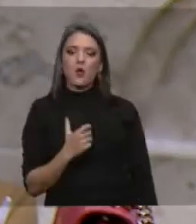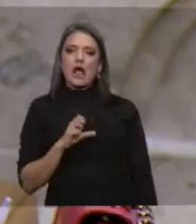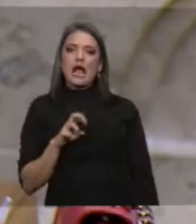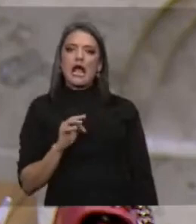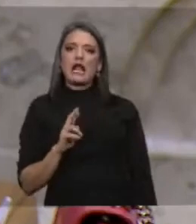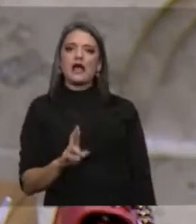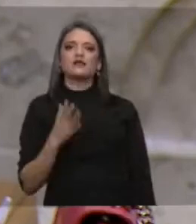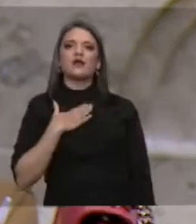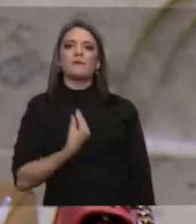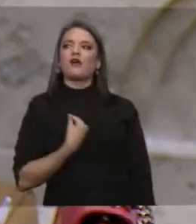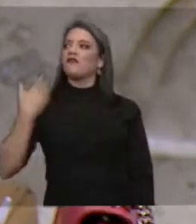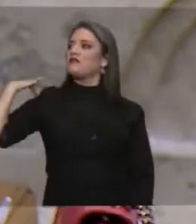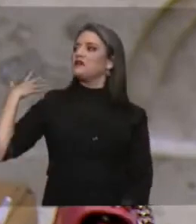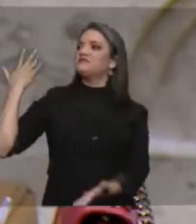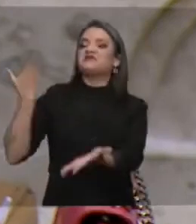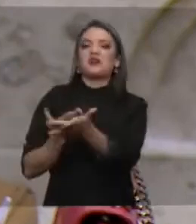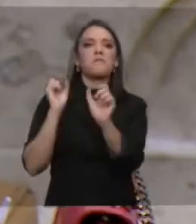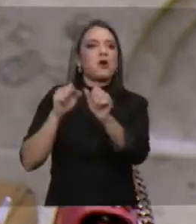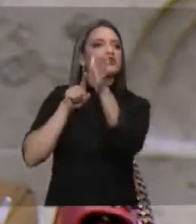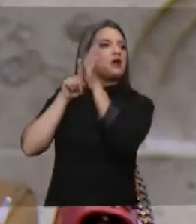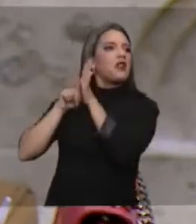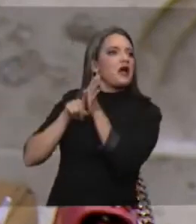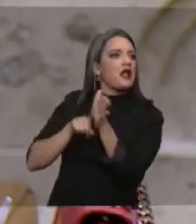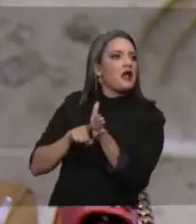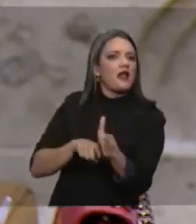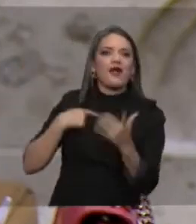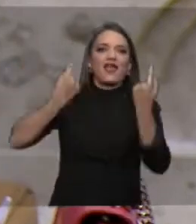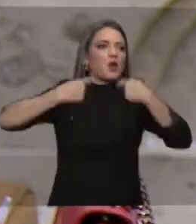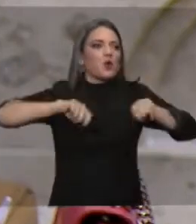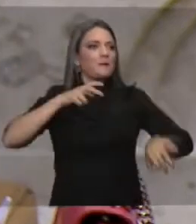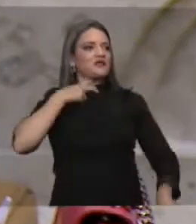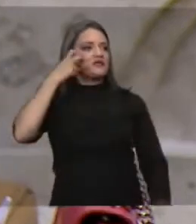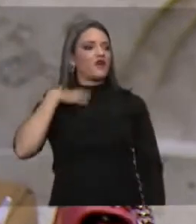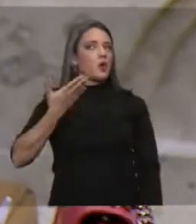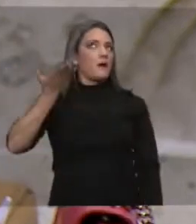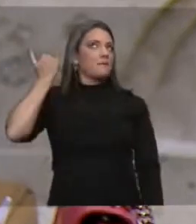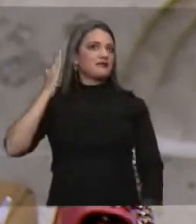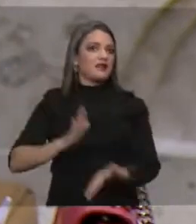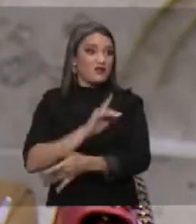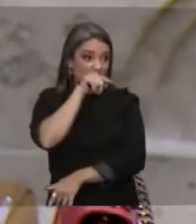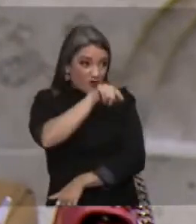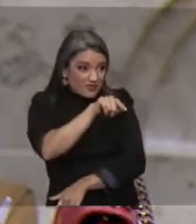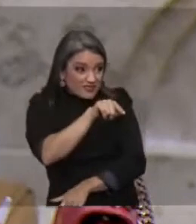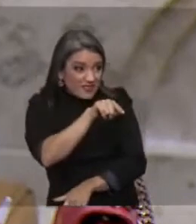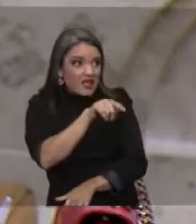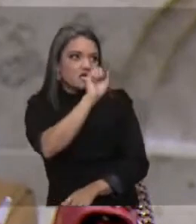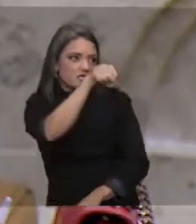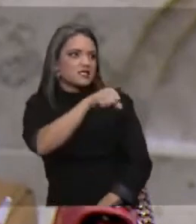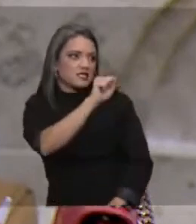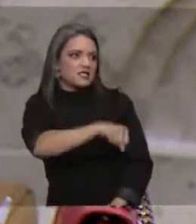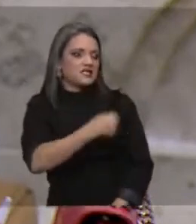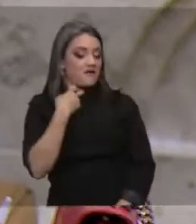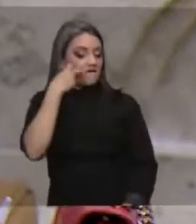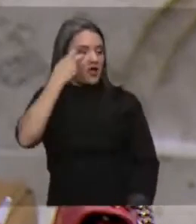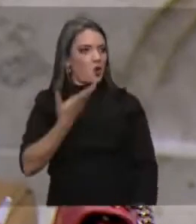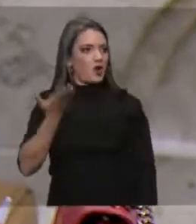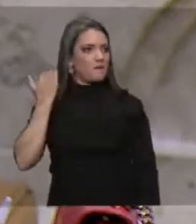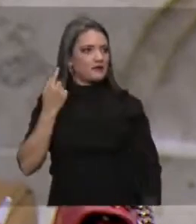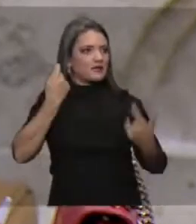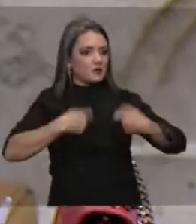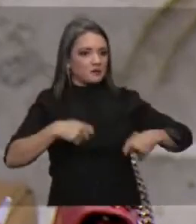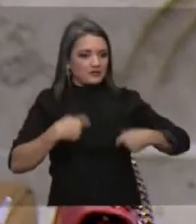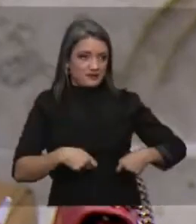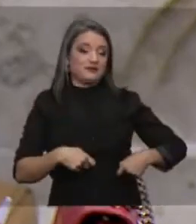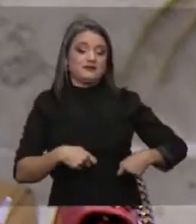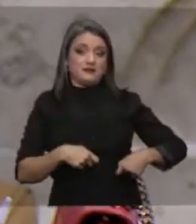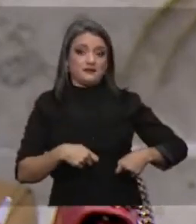minha vida toda. E você vai ver que eu não preciso ter vergonha do meu passado como você, ministro Alexandre de Moraes. tem que